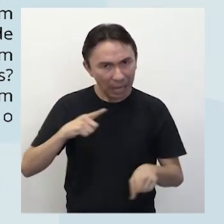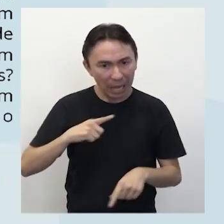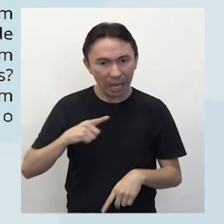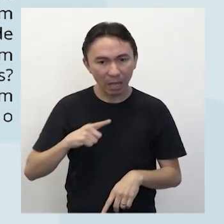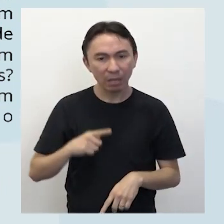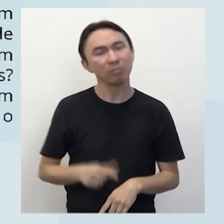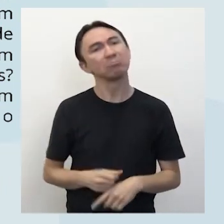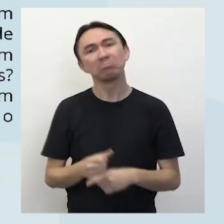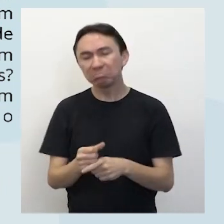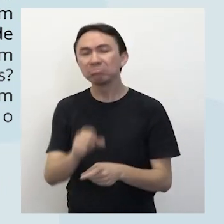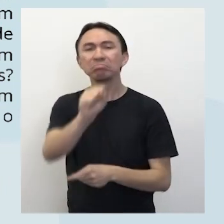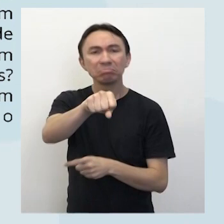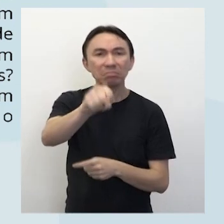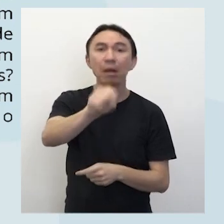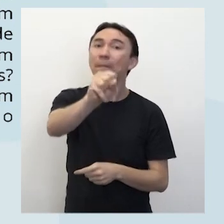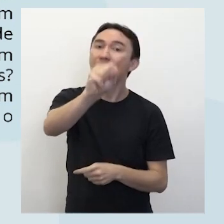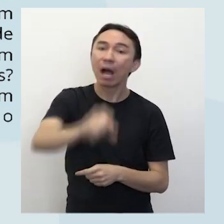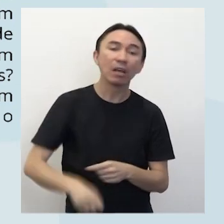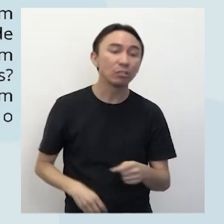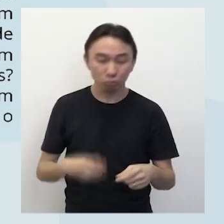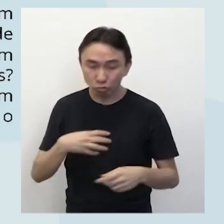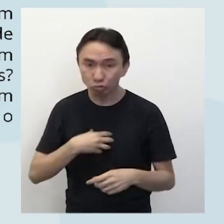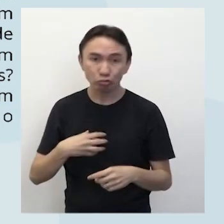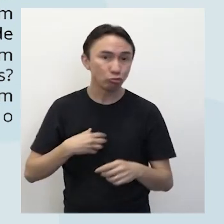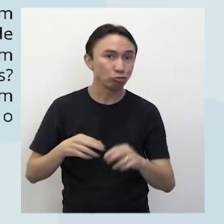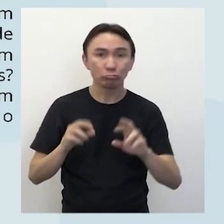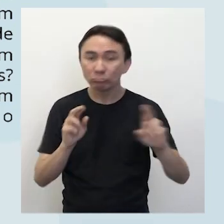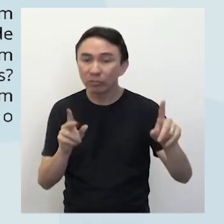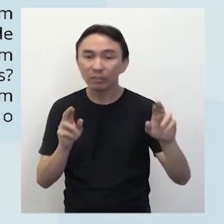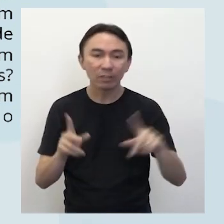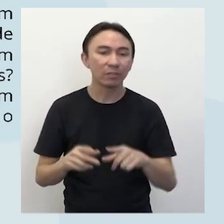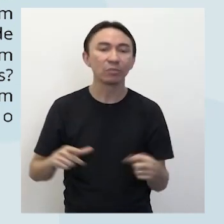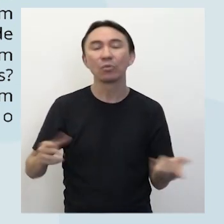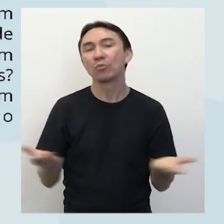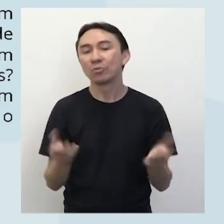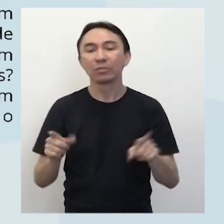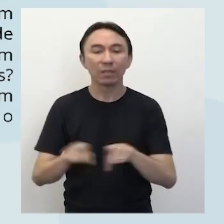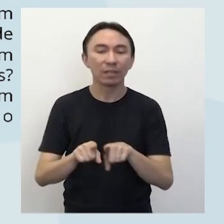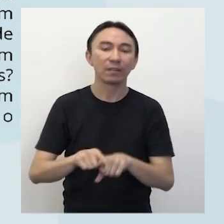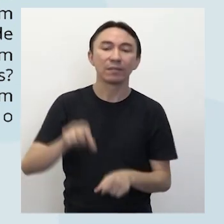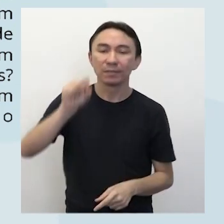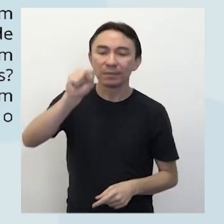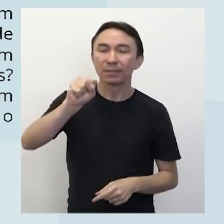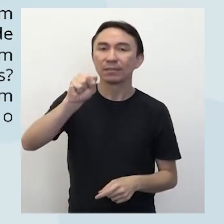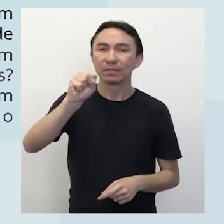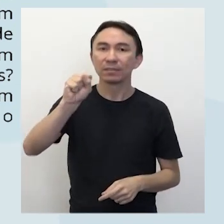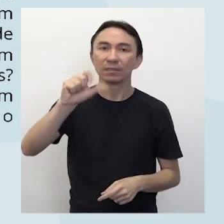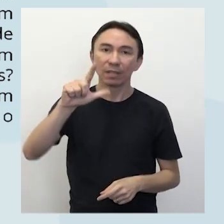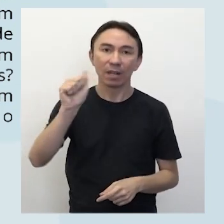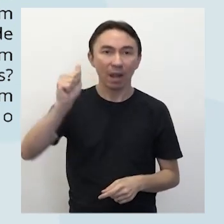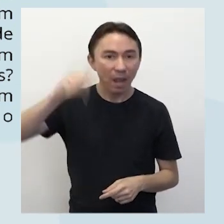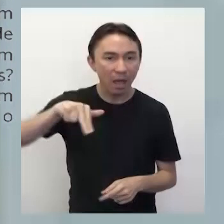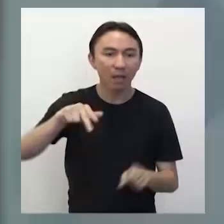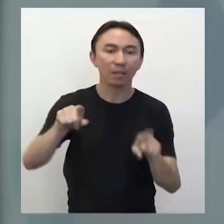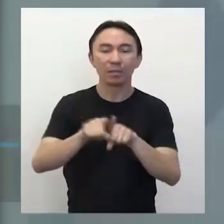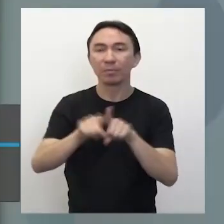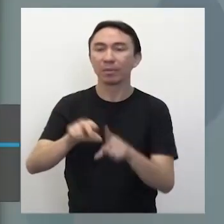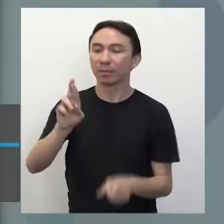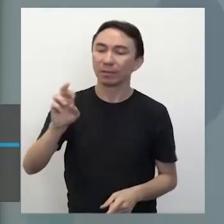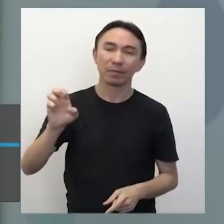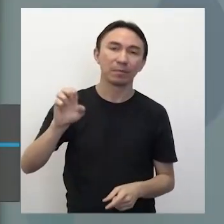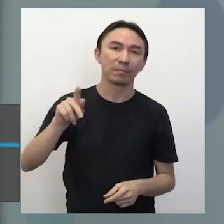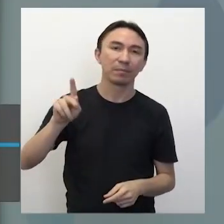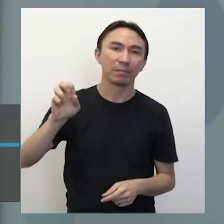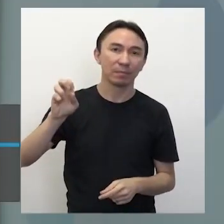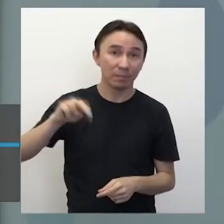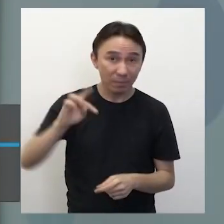com roupagens diferentes. Temos hoje o repente e o slam, por exemplo. Então, para que nós possamos nos aprofundar um pouquinho